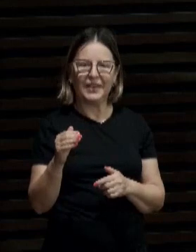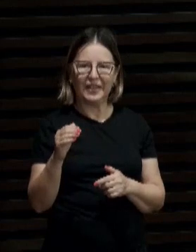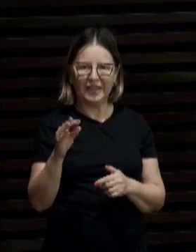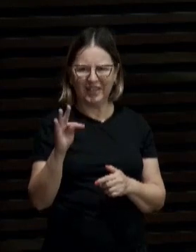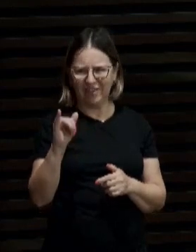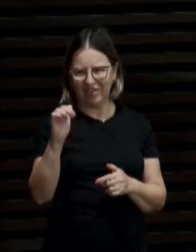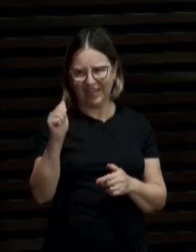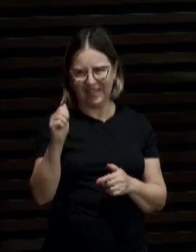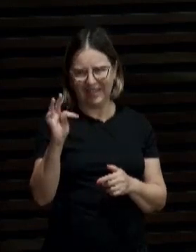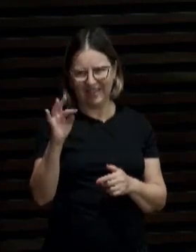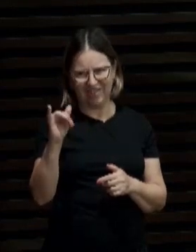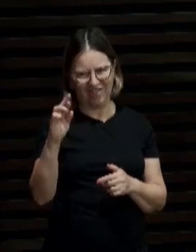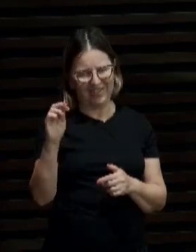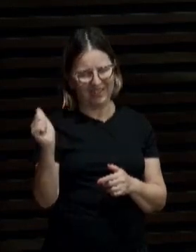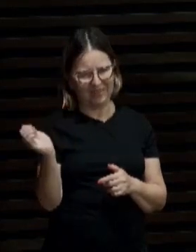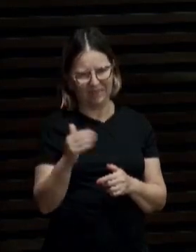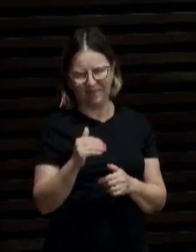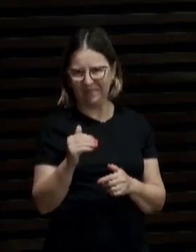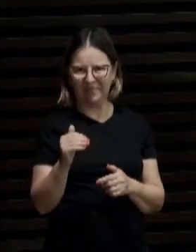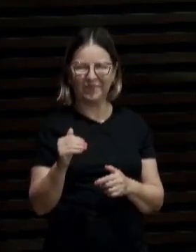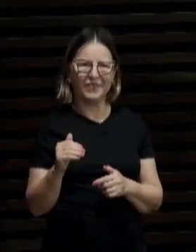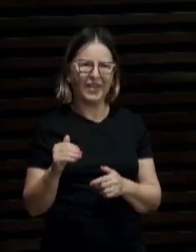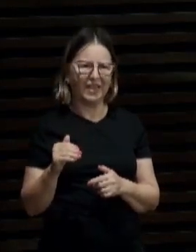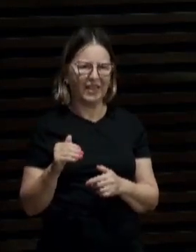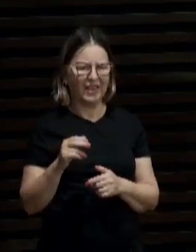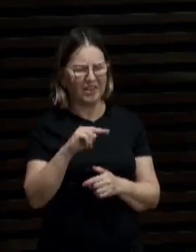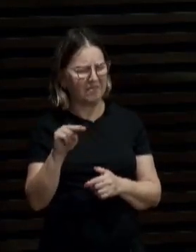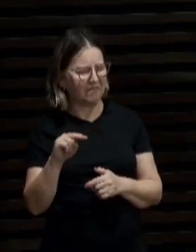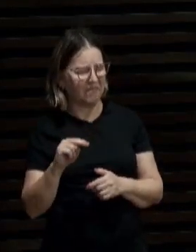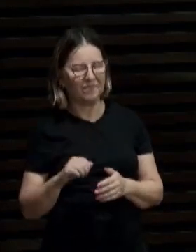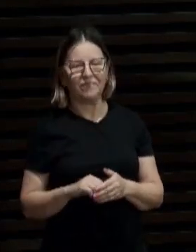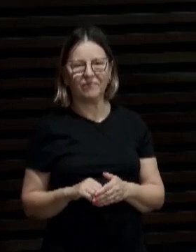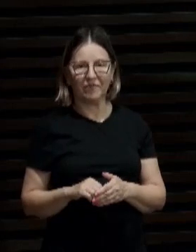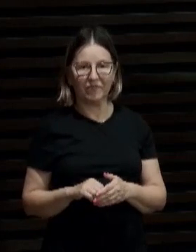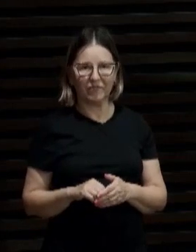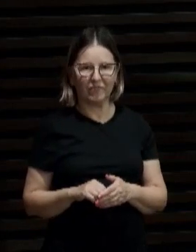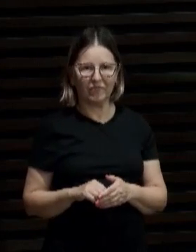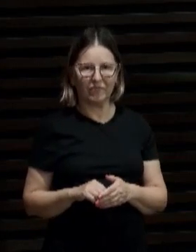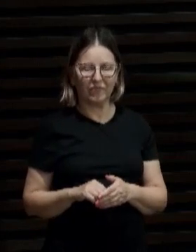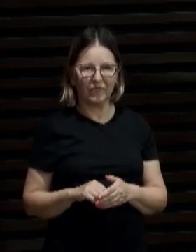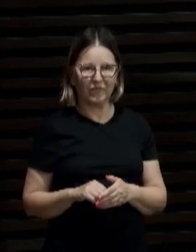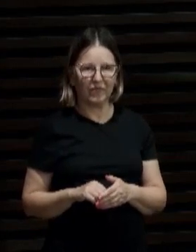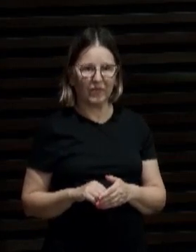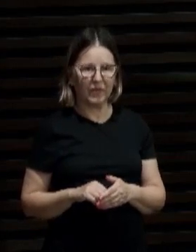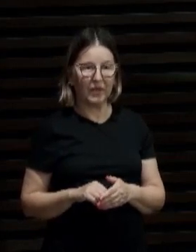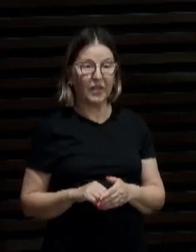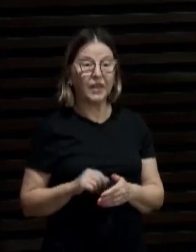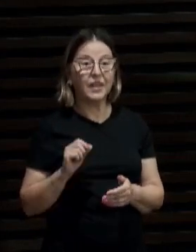né? Diante de tudo isso que nós estamos dizendo, meus irmãos, o que nós podemos dizer a respeito da igreja dos